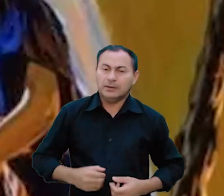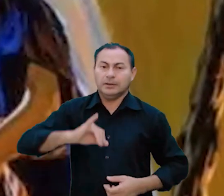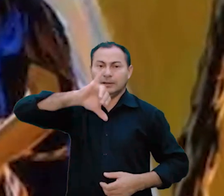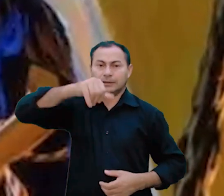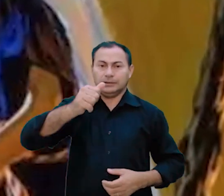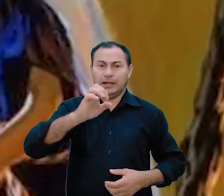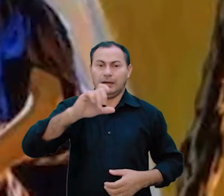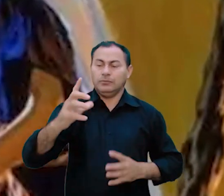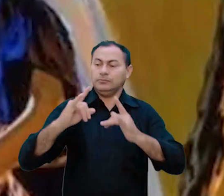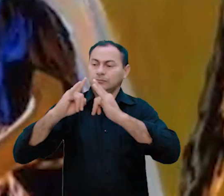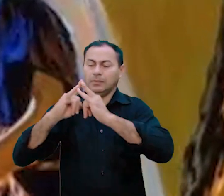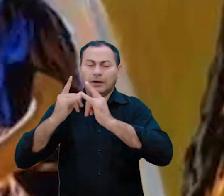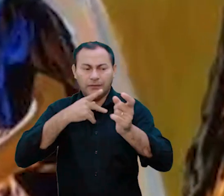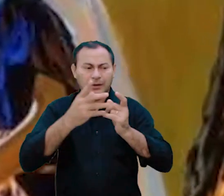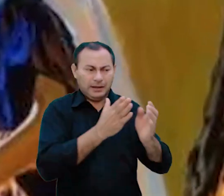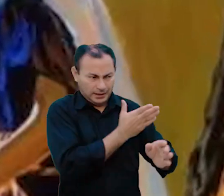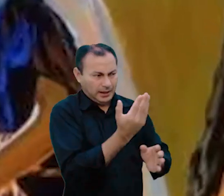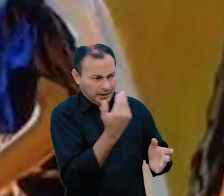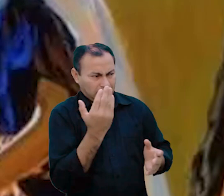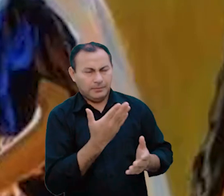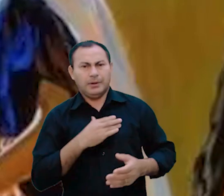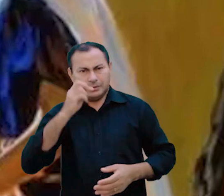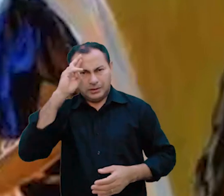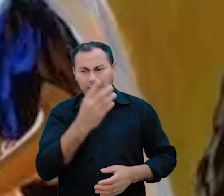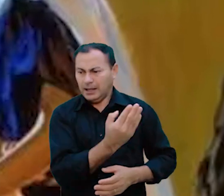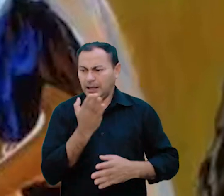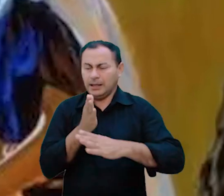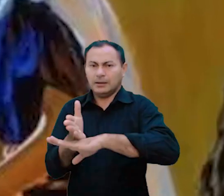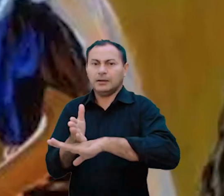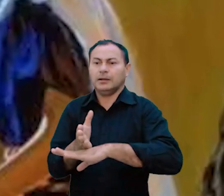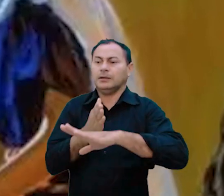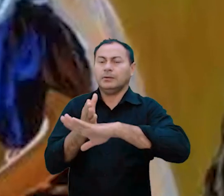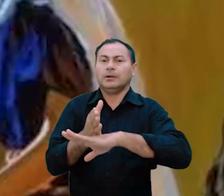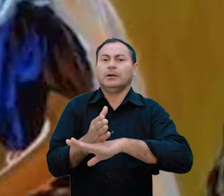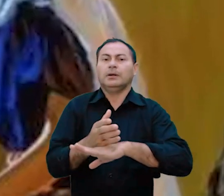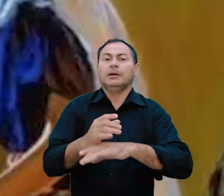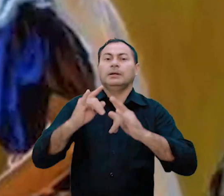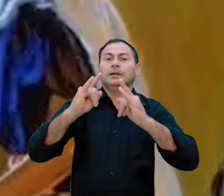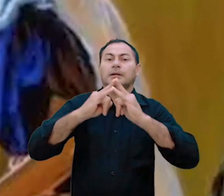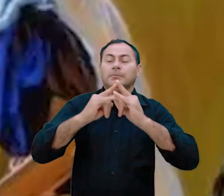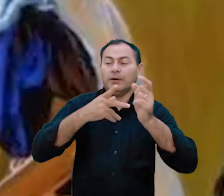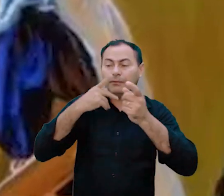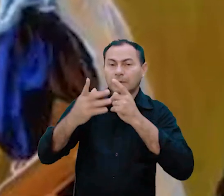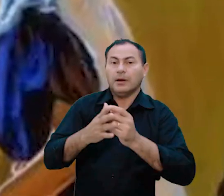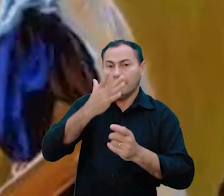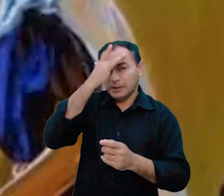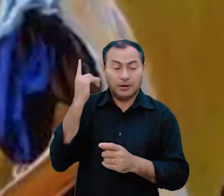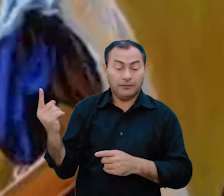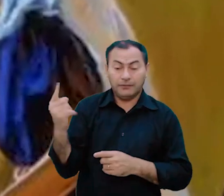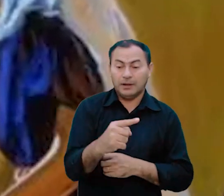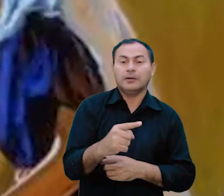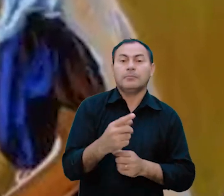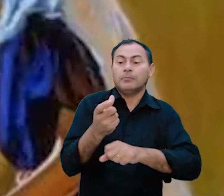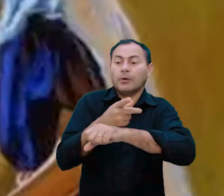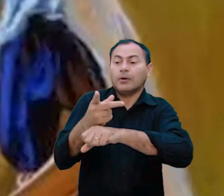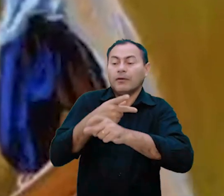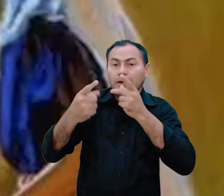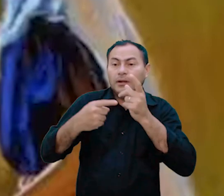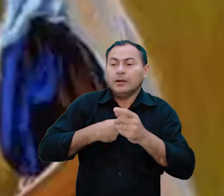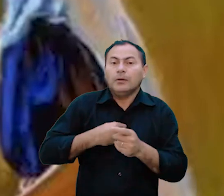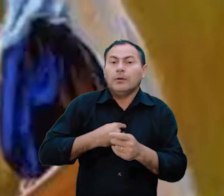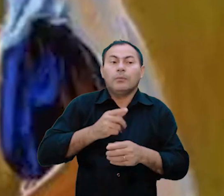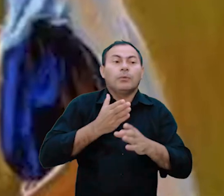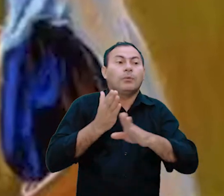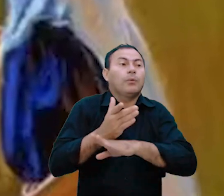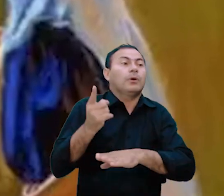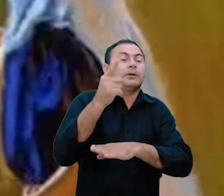exausto, Jael saiu da tenda e disse: entre, meu senhor, entre. Ele entrou em sua tenda e disse: se alguém aparecer me procurando,